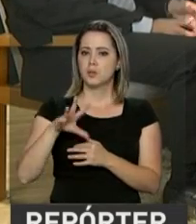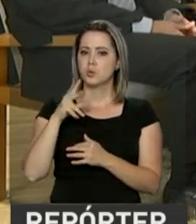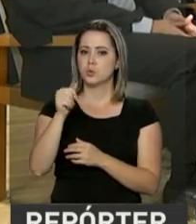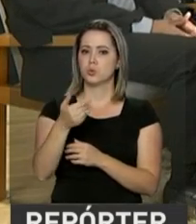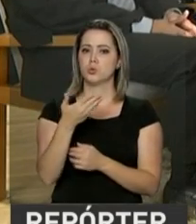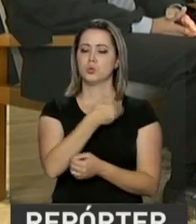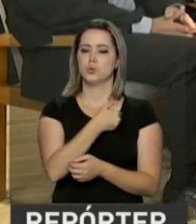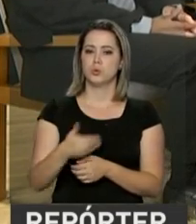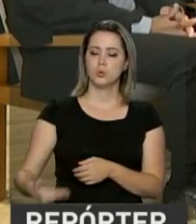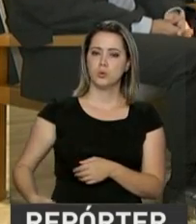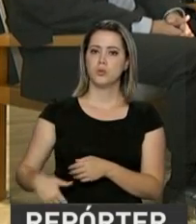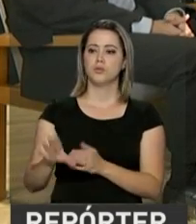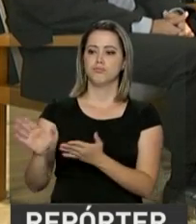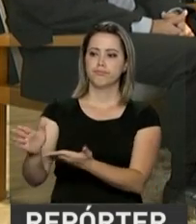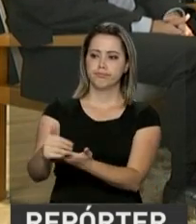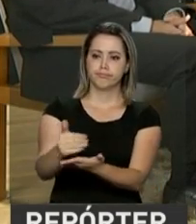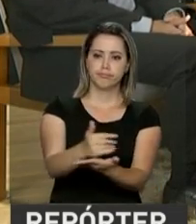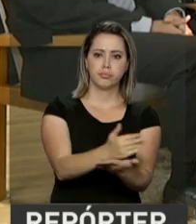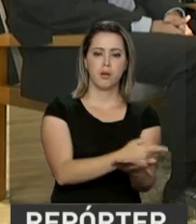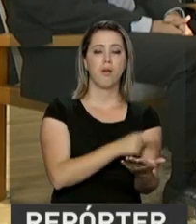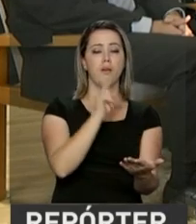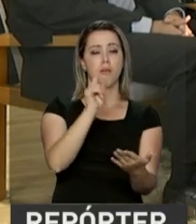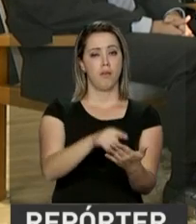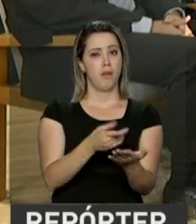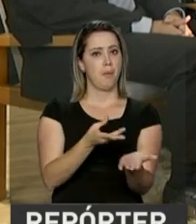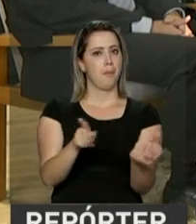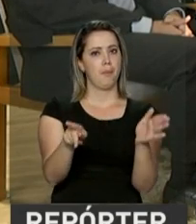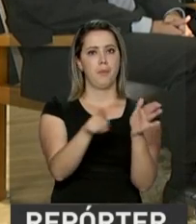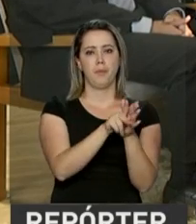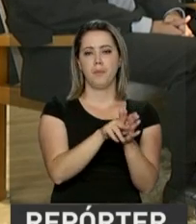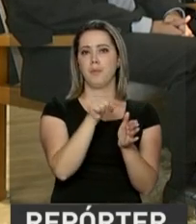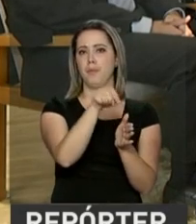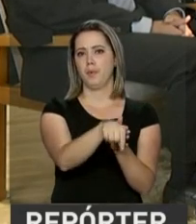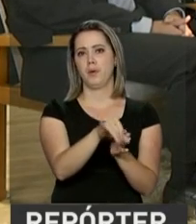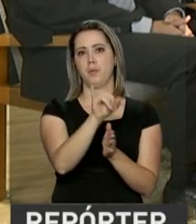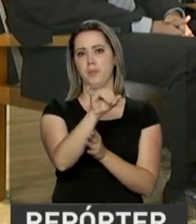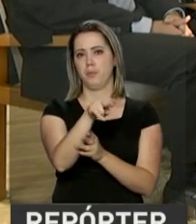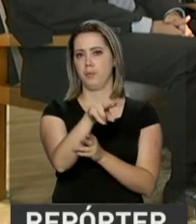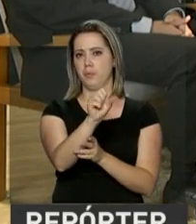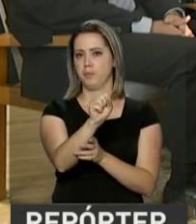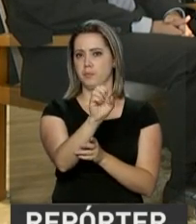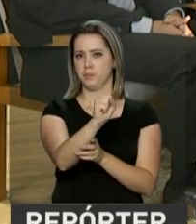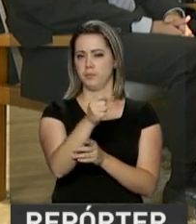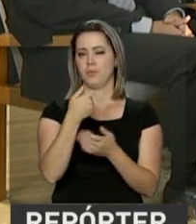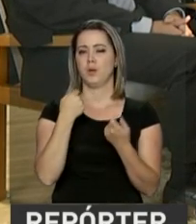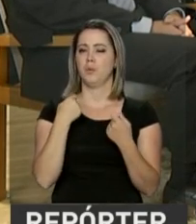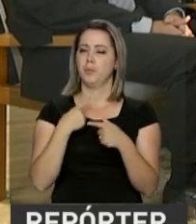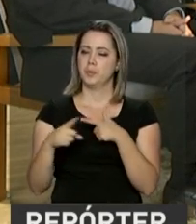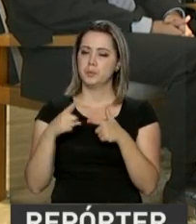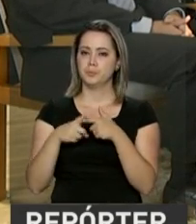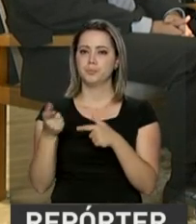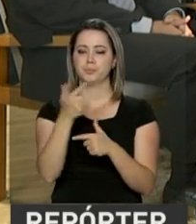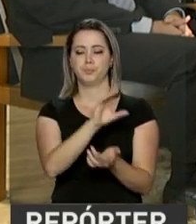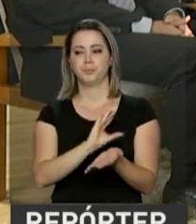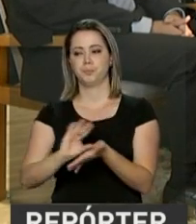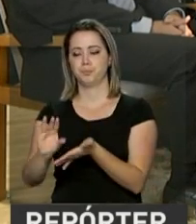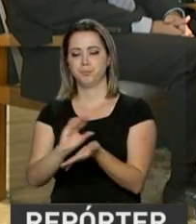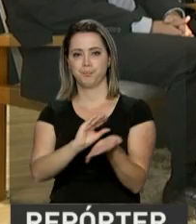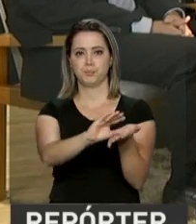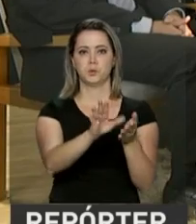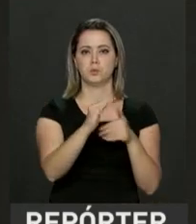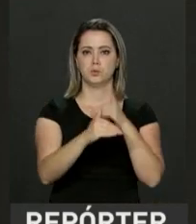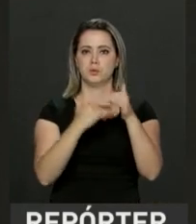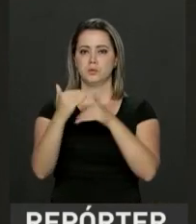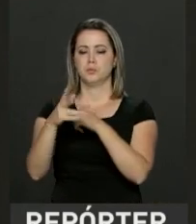que o governo arrecada vai para Previdência Social promete os investimentos em outras áreas e o crescimento do